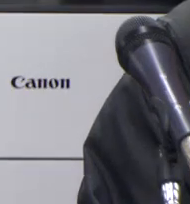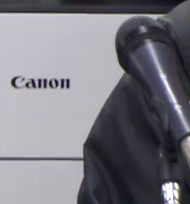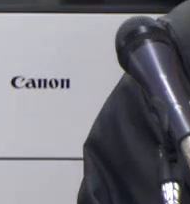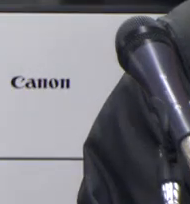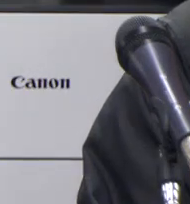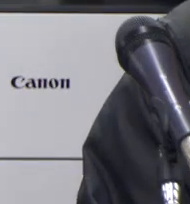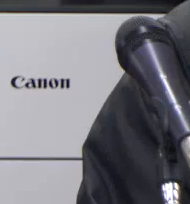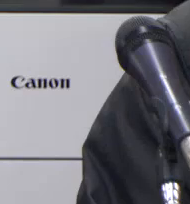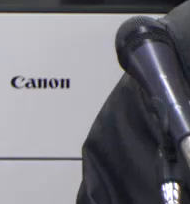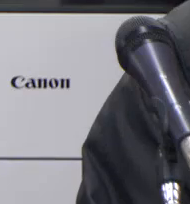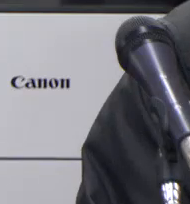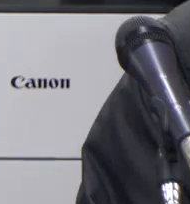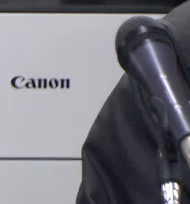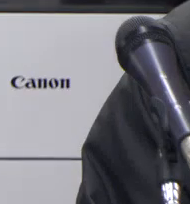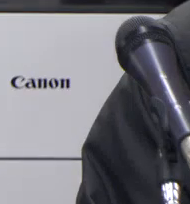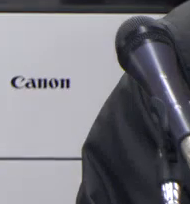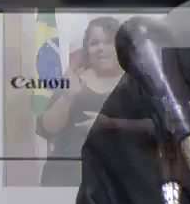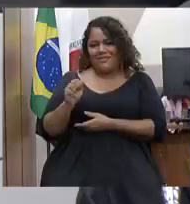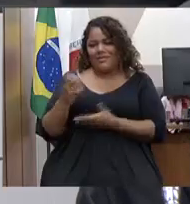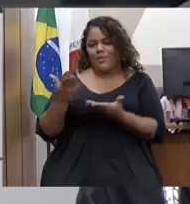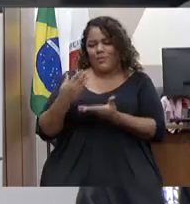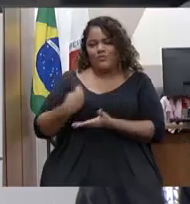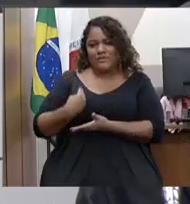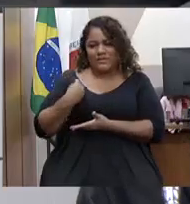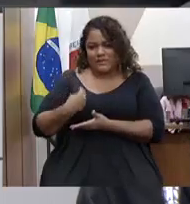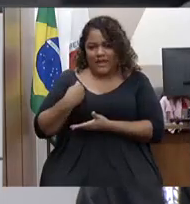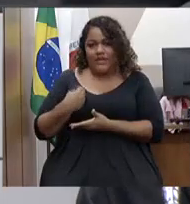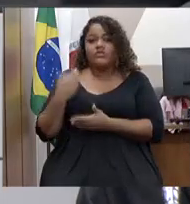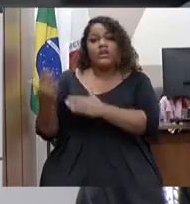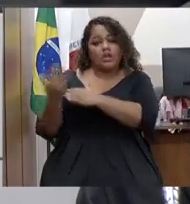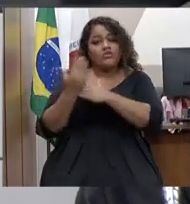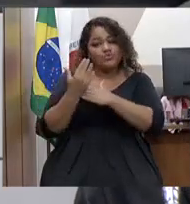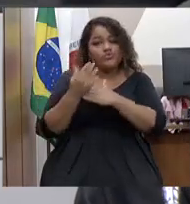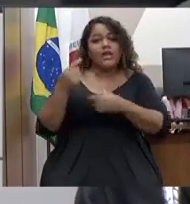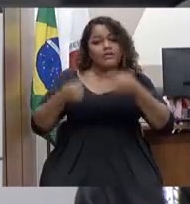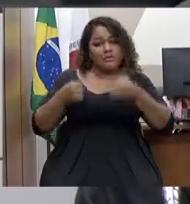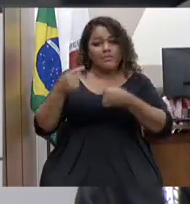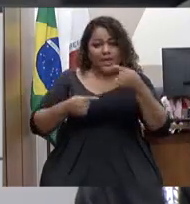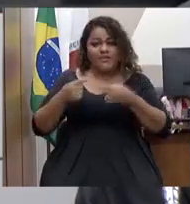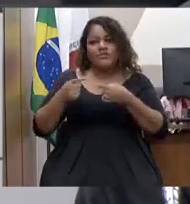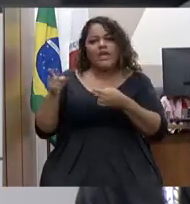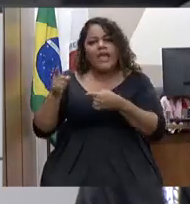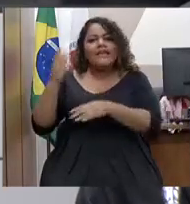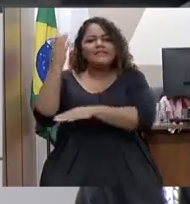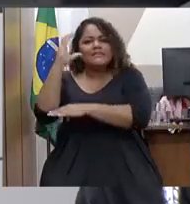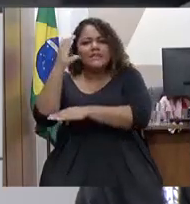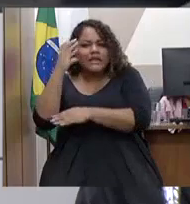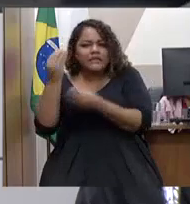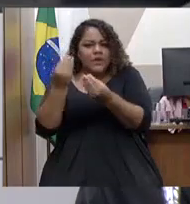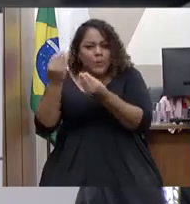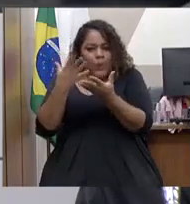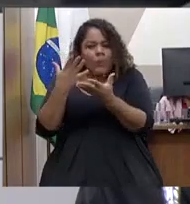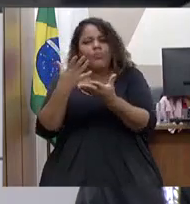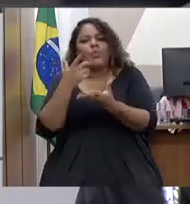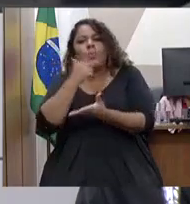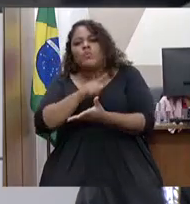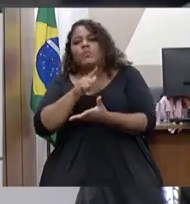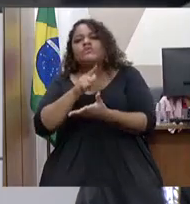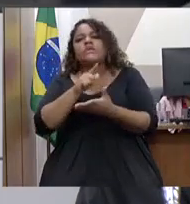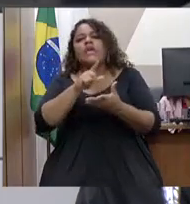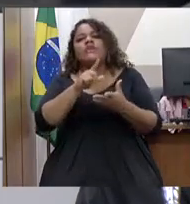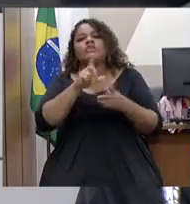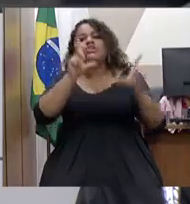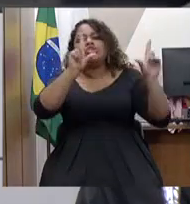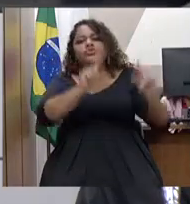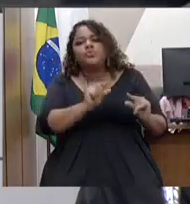nos ajudar nesse debate até no debate científico inclusive né Marta de como que a gente consegue acabar com isso para a gente poder